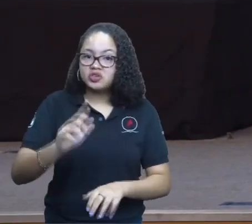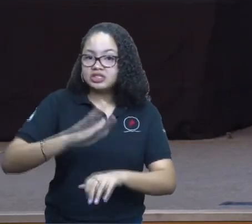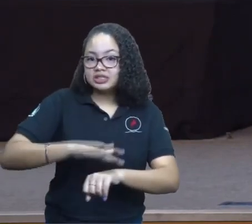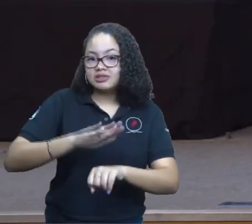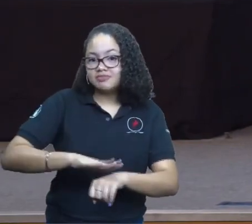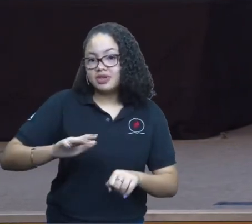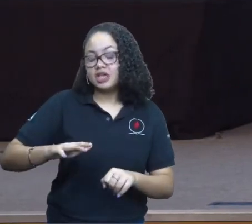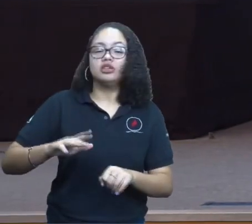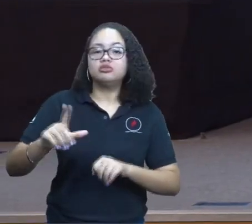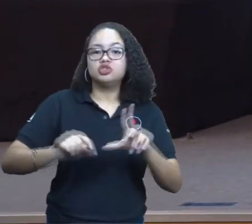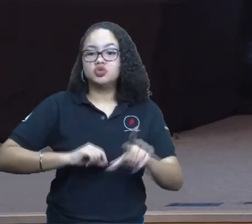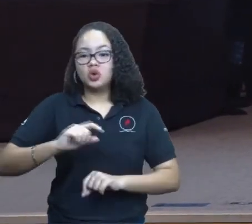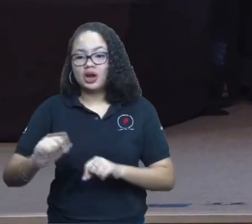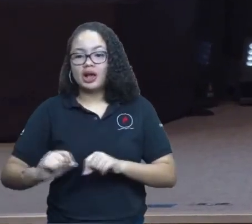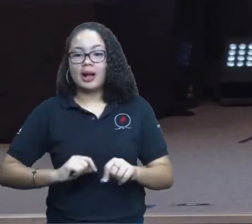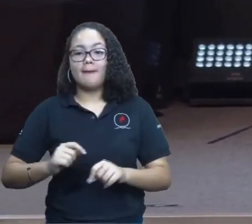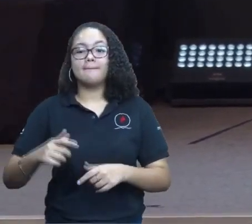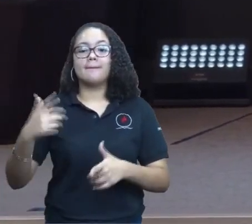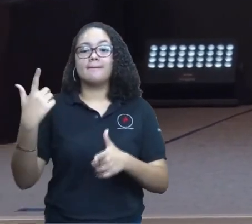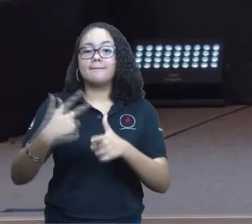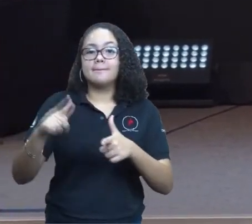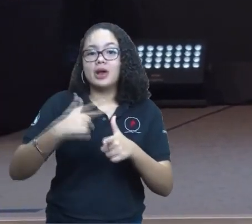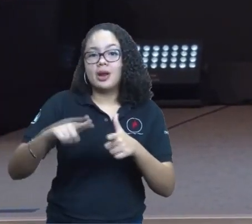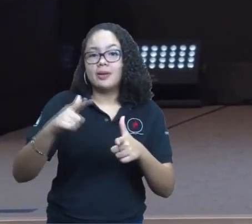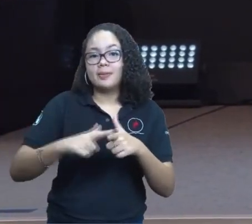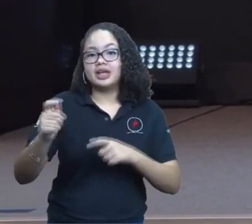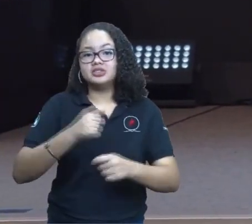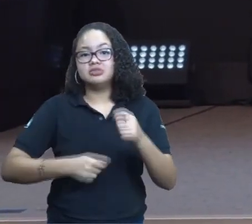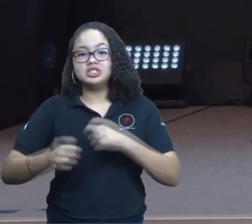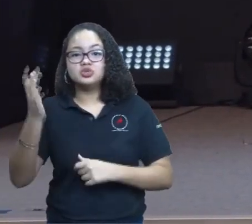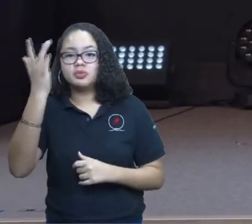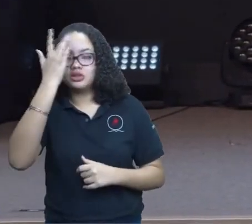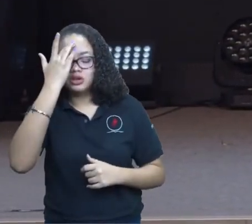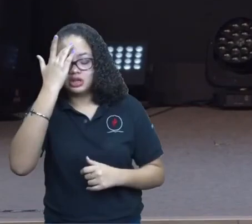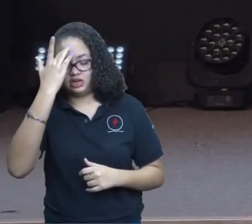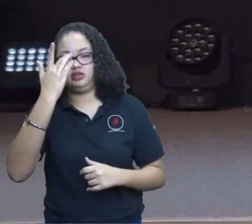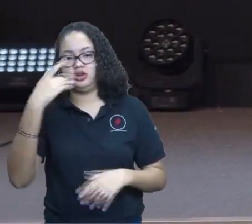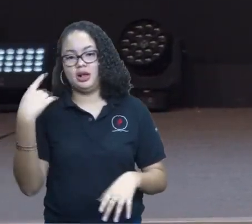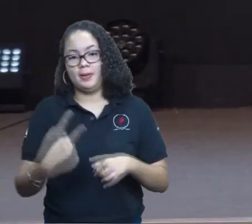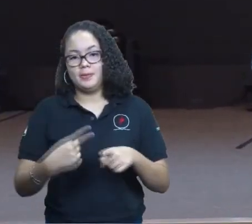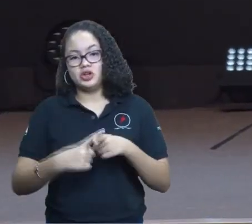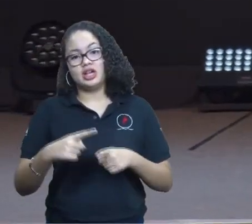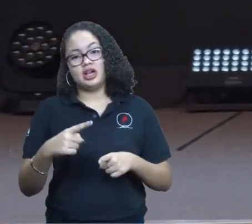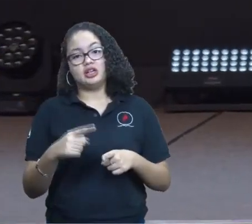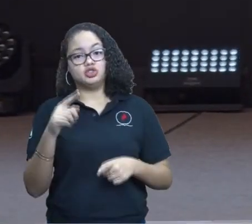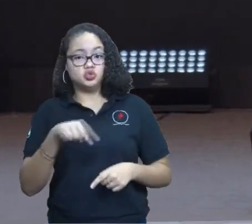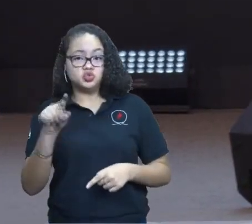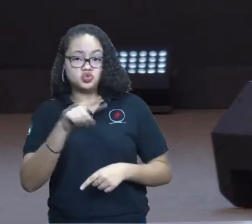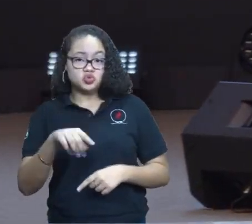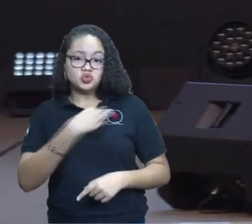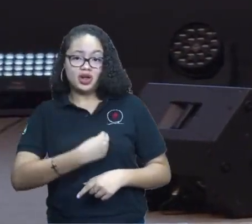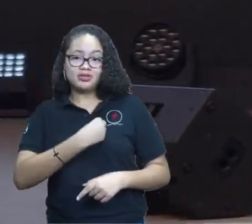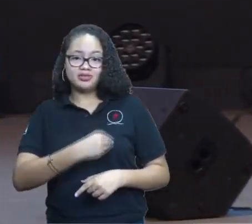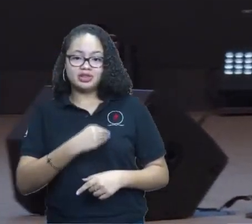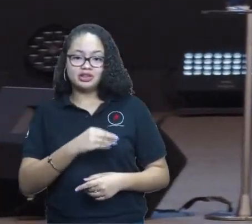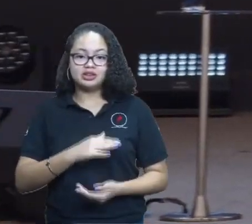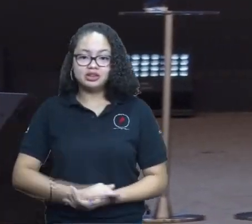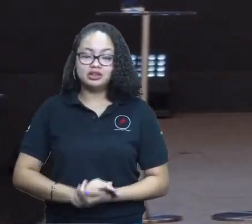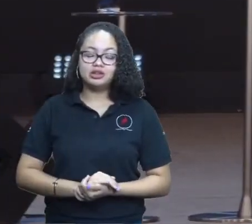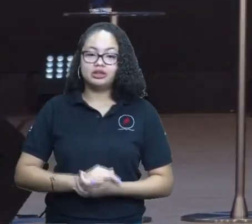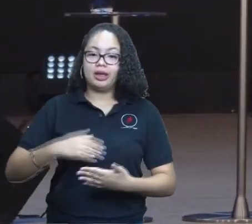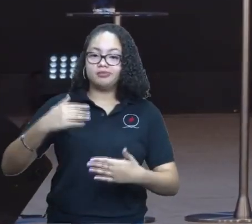os problemas e os administre com maturidade porque senão a sua vida vai se tornar uma vida de sucessivos